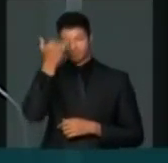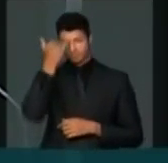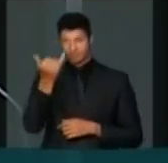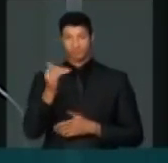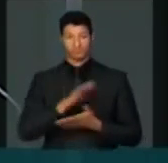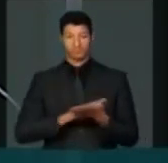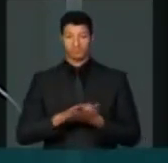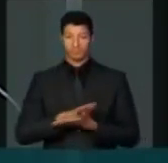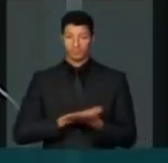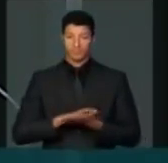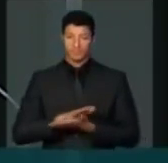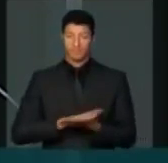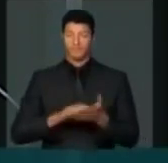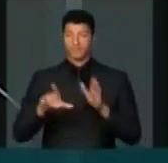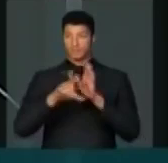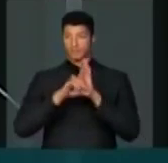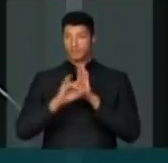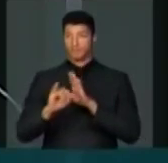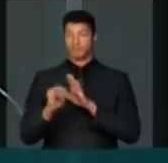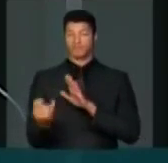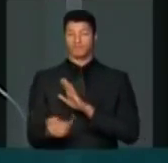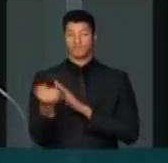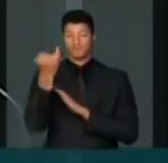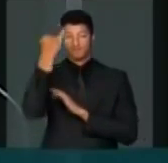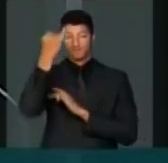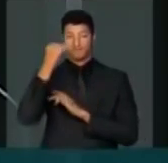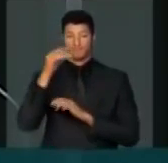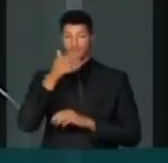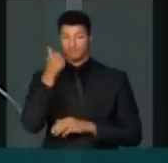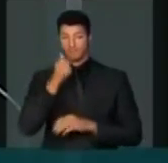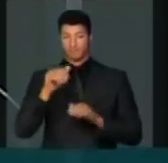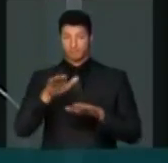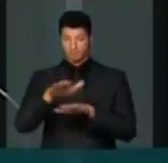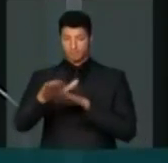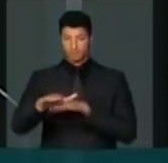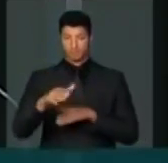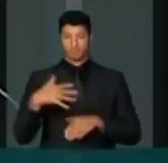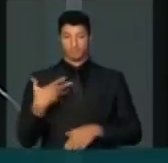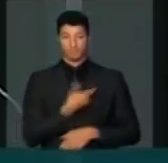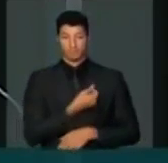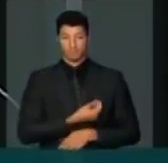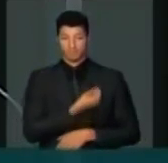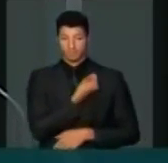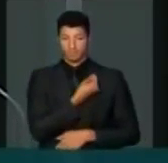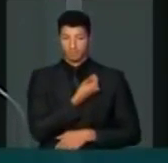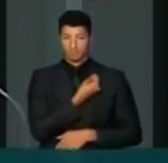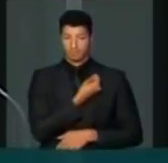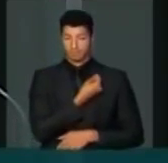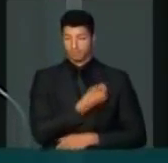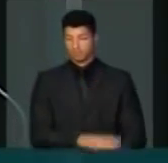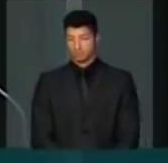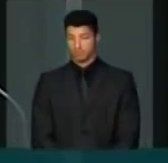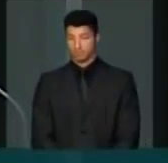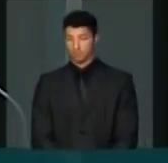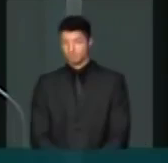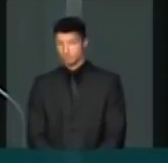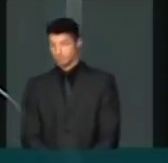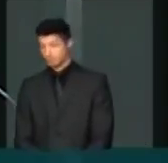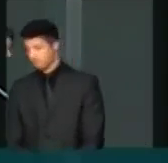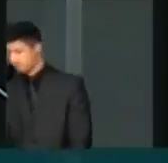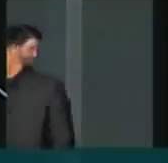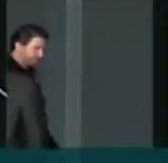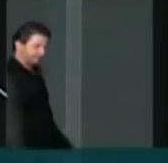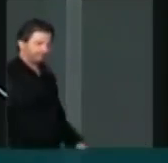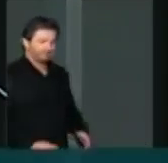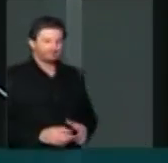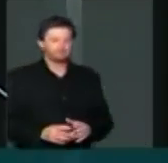ideologizar uma lei tão importante para melhorar o trânsito, salvar vidas no nosso país. Eu concluo, presidente, dizendo que há coisas